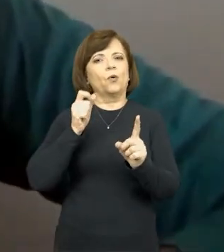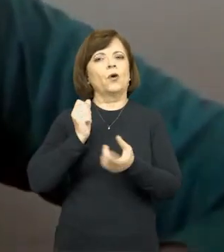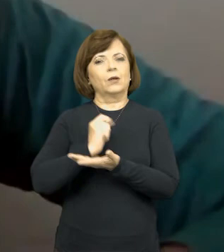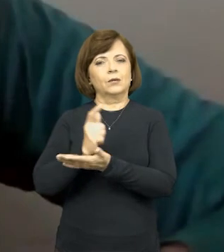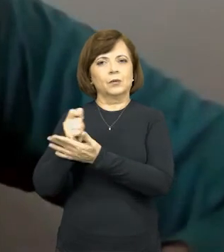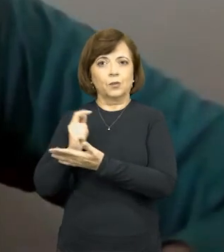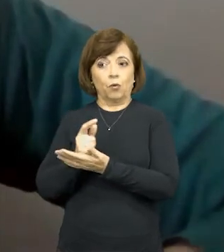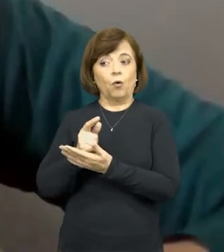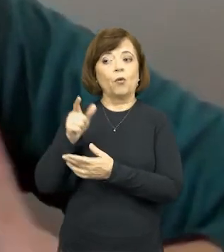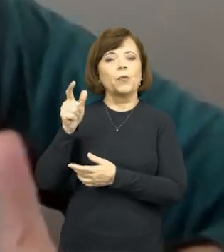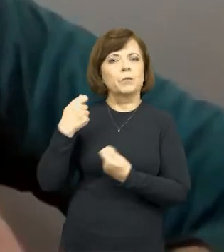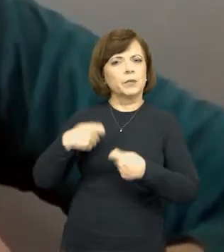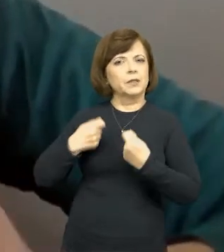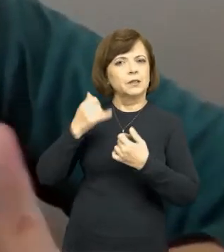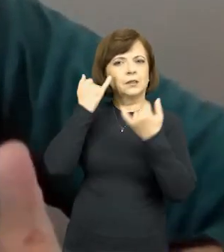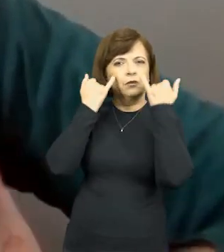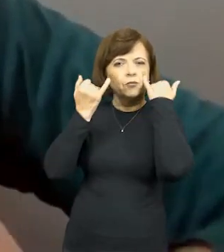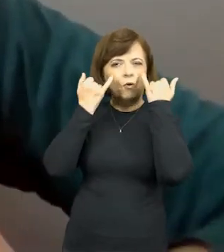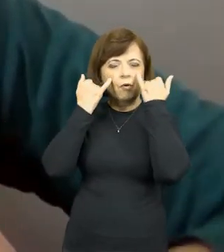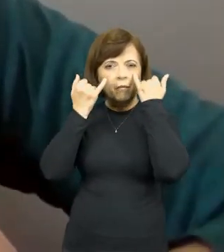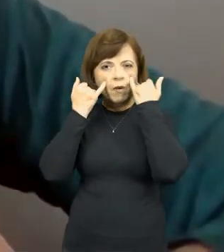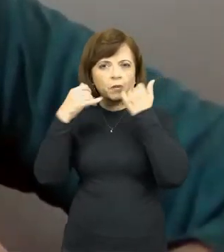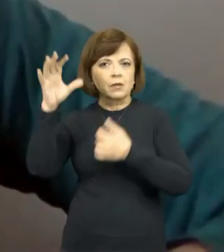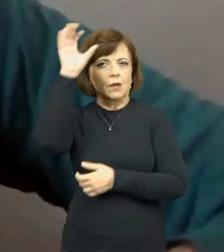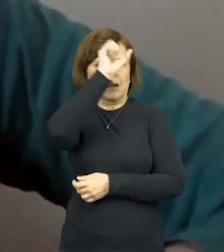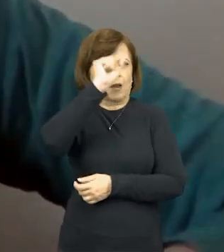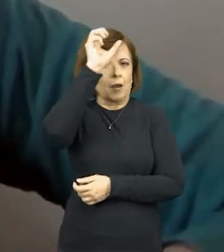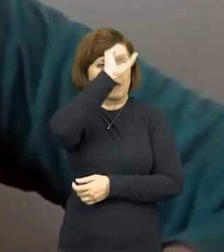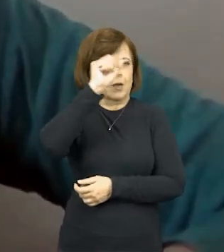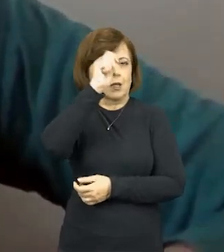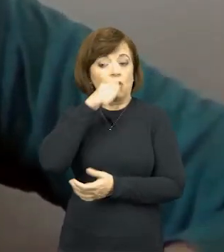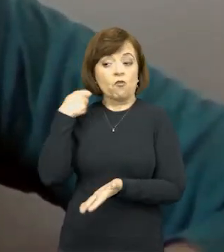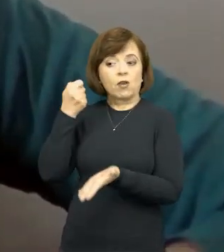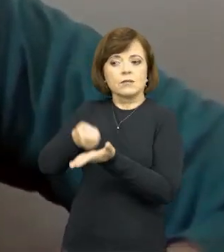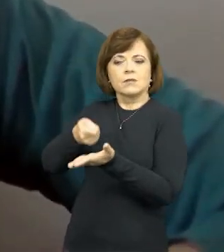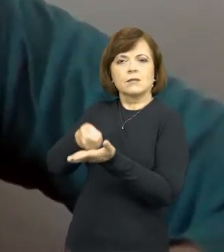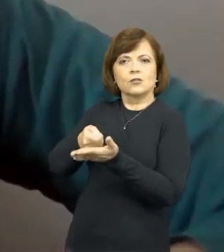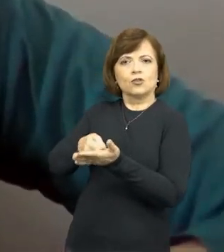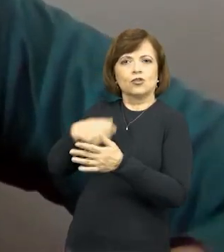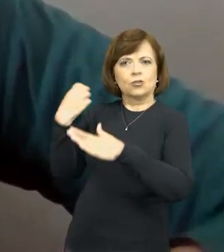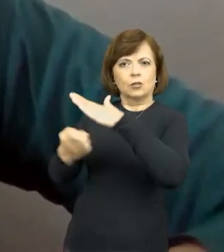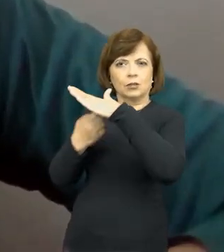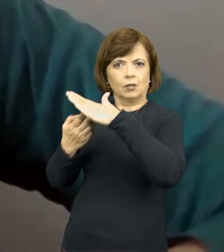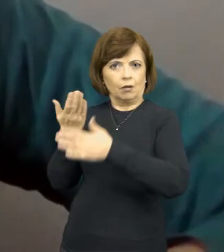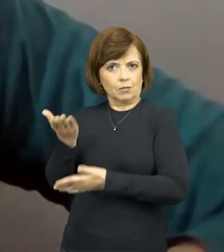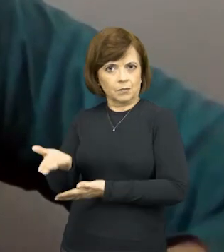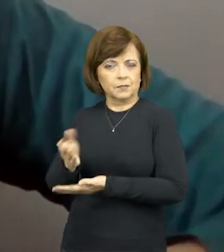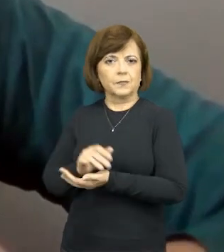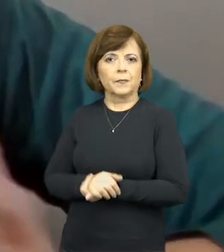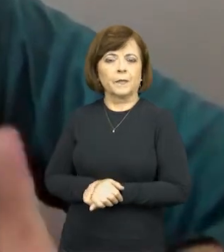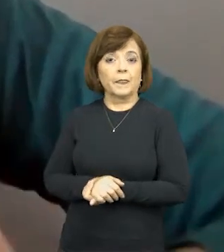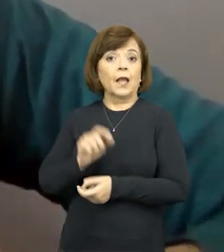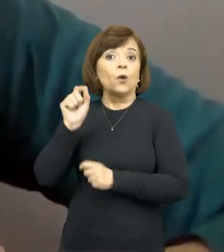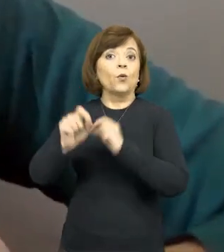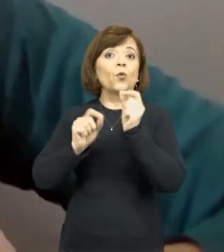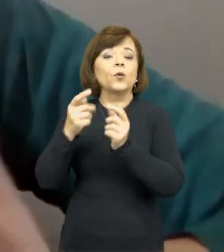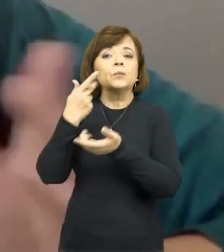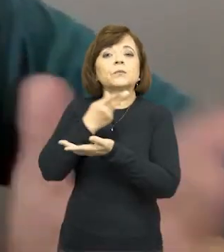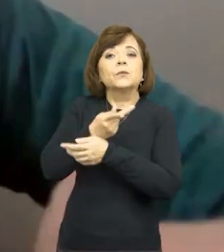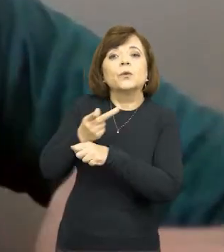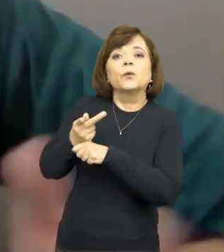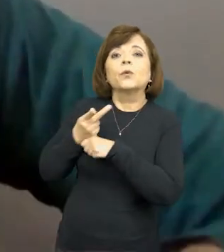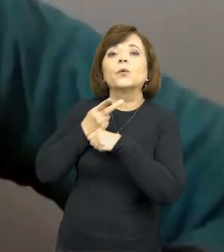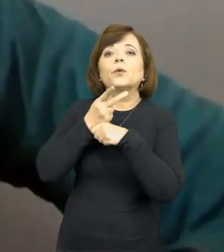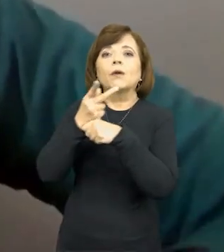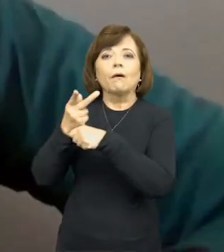informado sobre os direitos dele, porque ele vai saber o que ele pode exigir daquele fornecedor, né? E saber também o que procurar na hora de